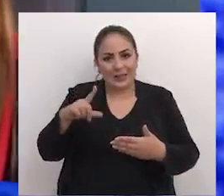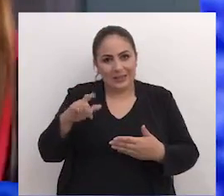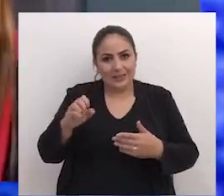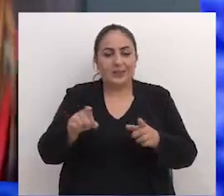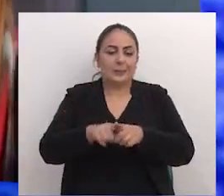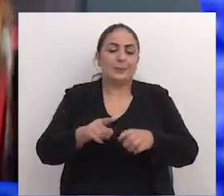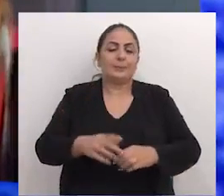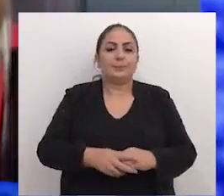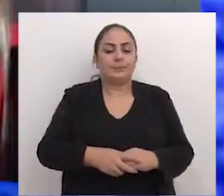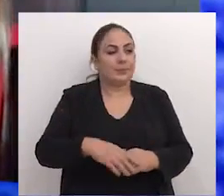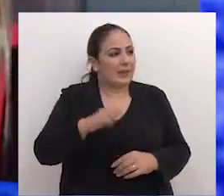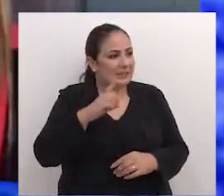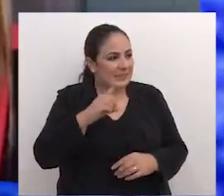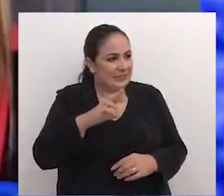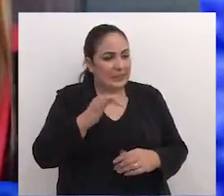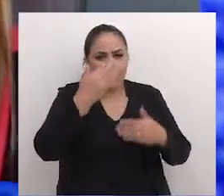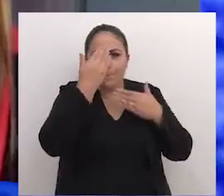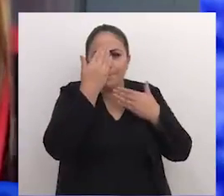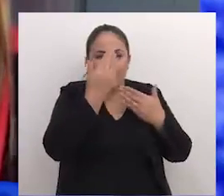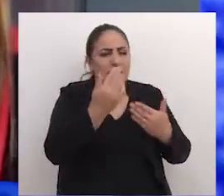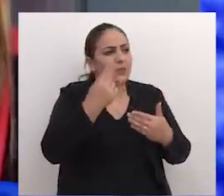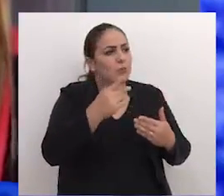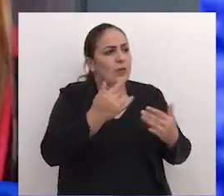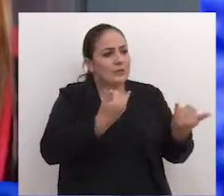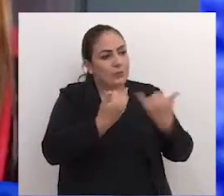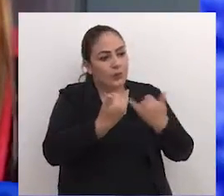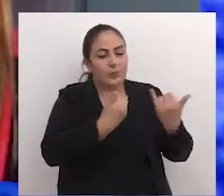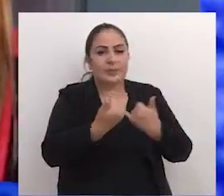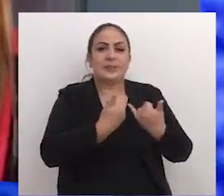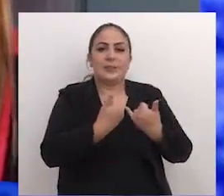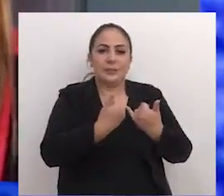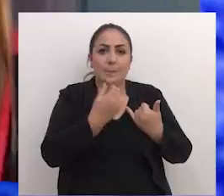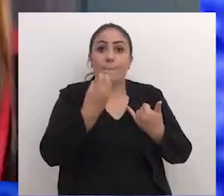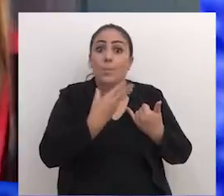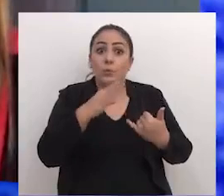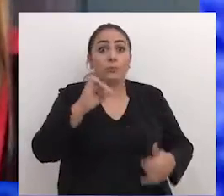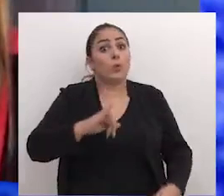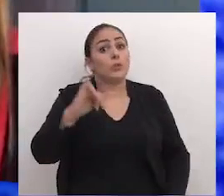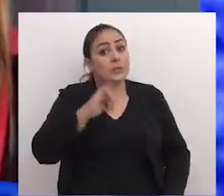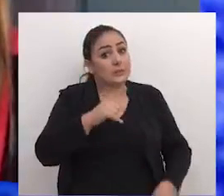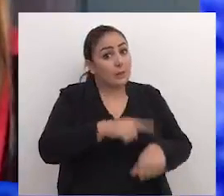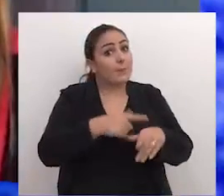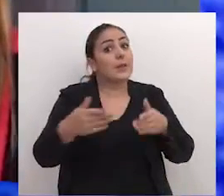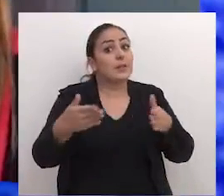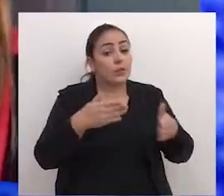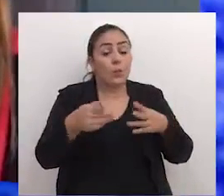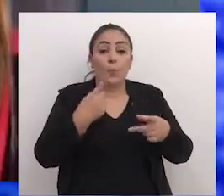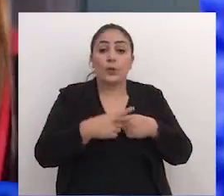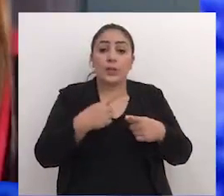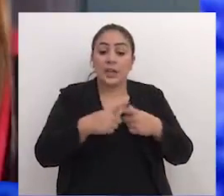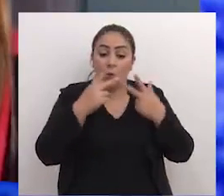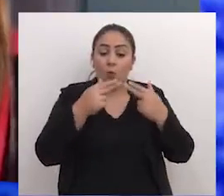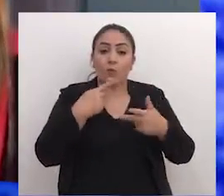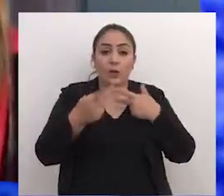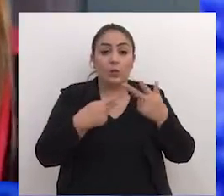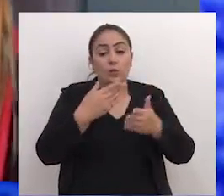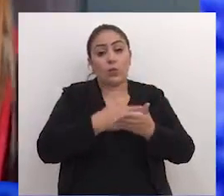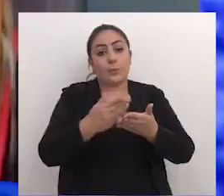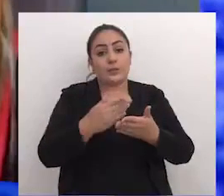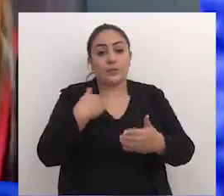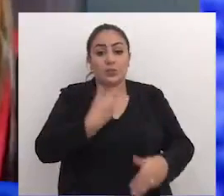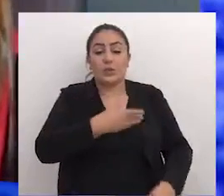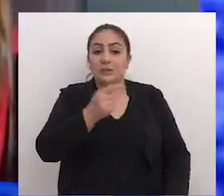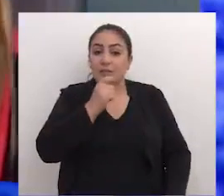período. Doutora Adriana, muito obrigada pelas tuas informações, né, bem importantes nesse período, porque como tu falou no início da